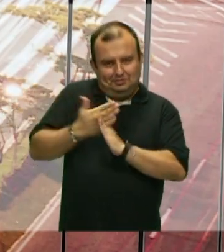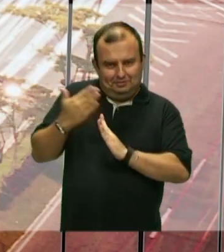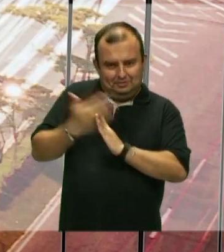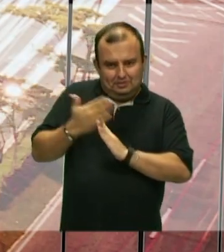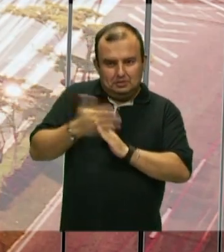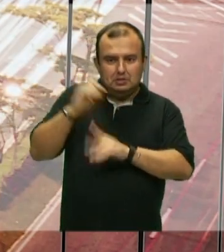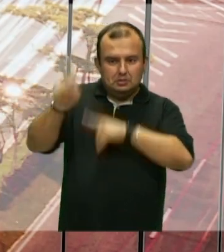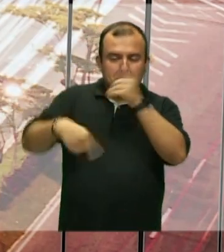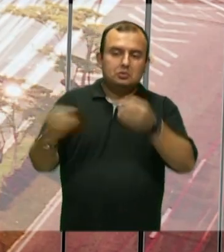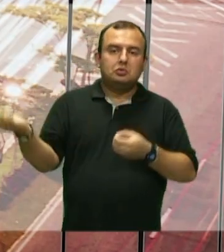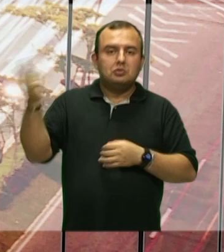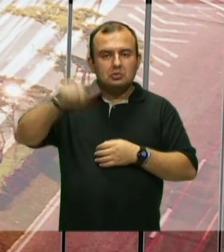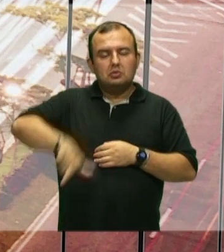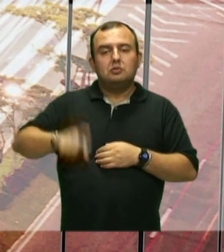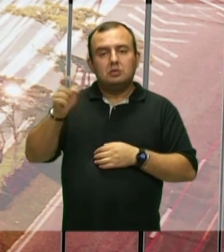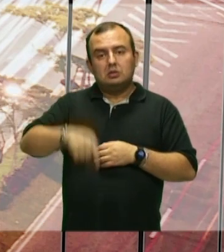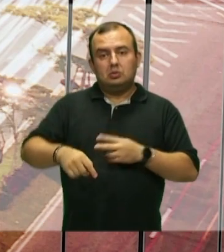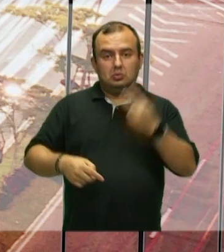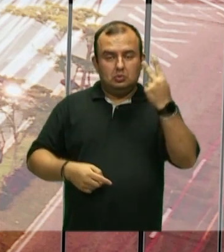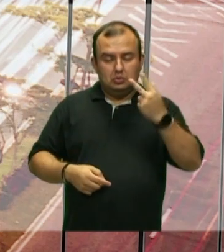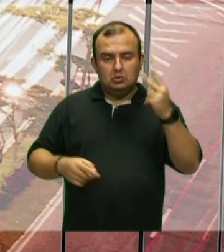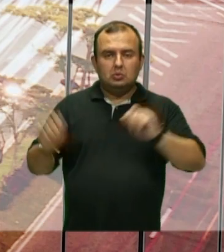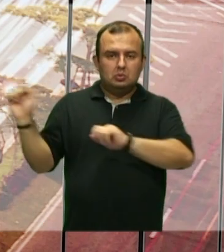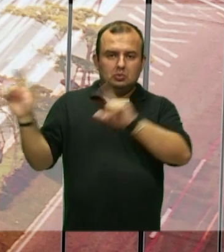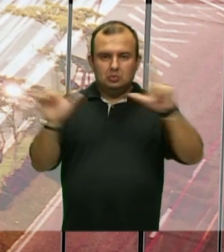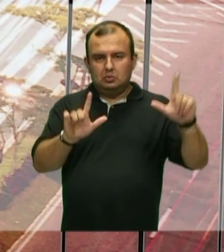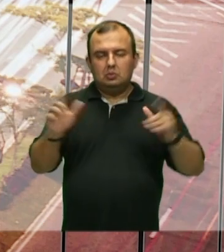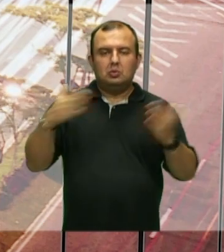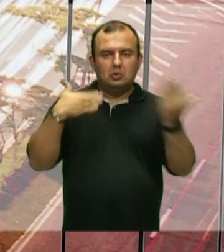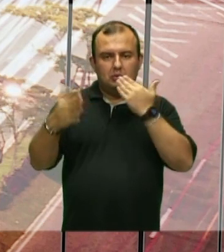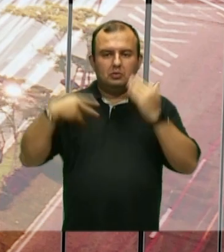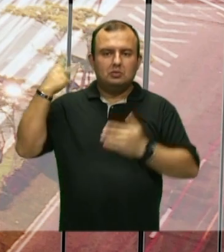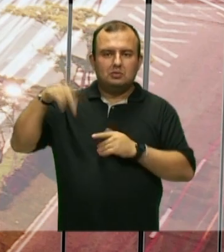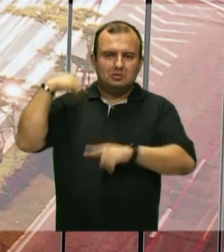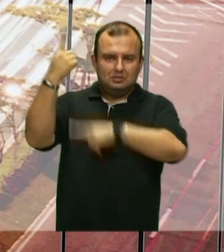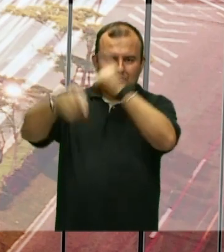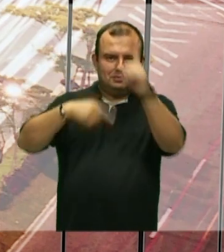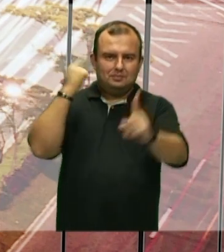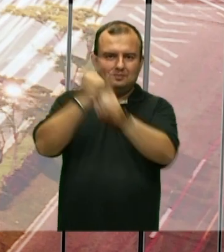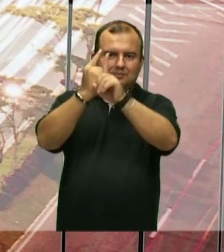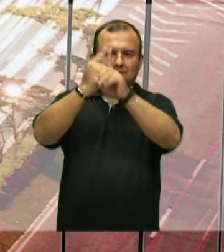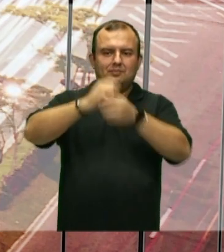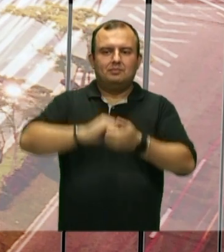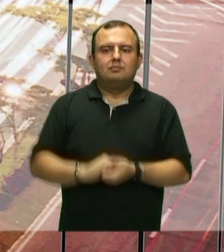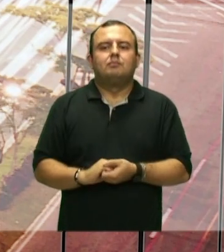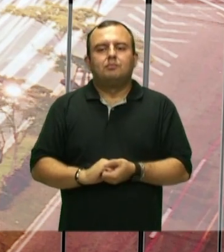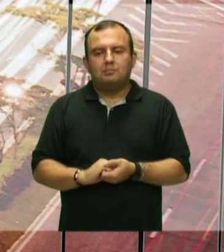intervalo. Já voltamos com o segundo bloco do Fala Vereador. Até mais!